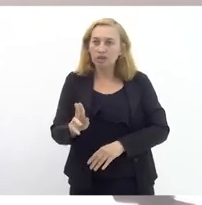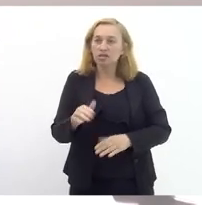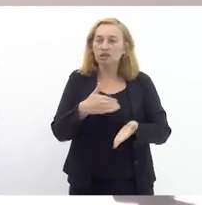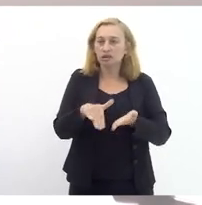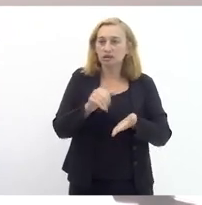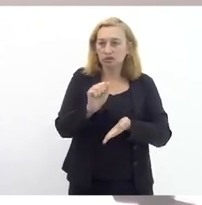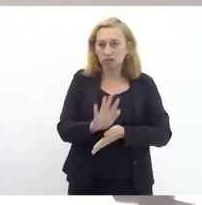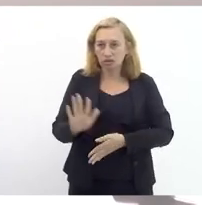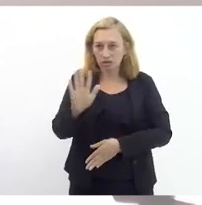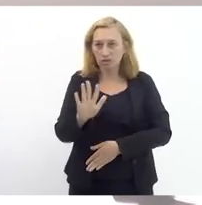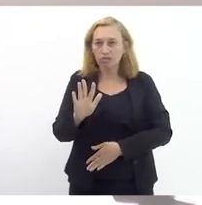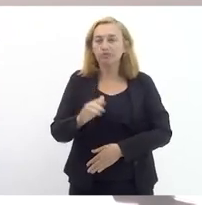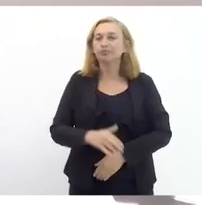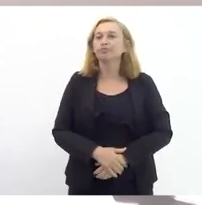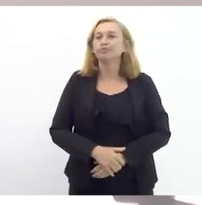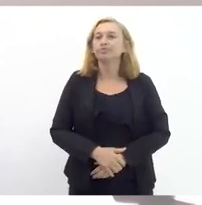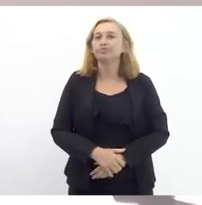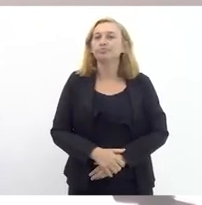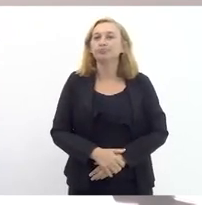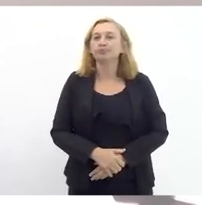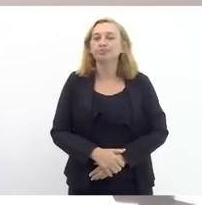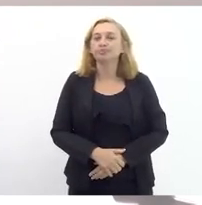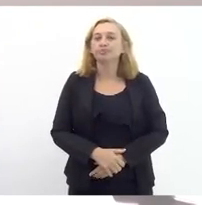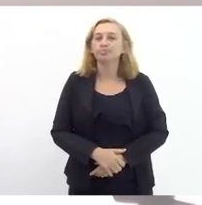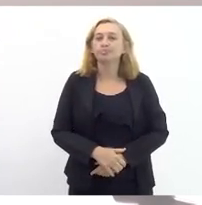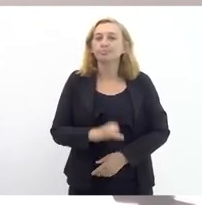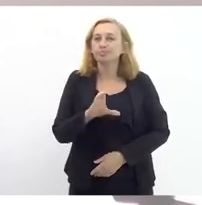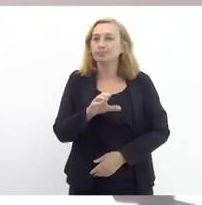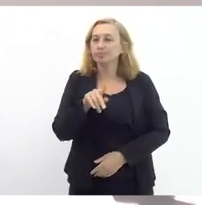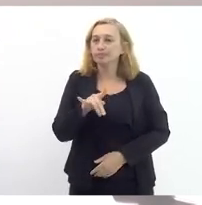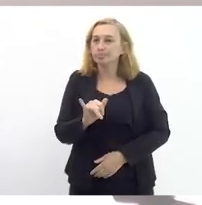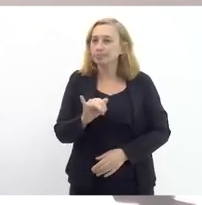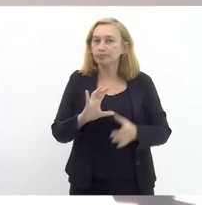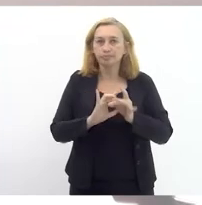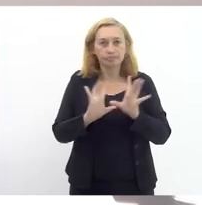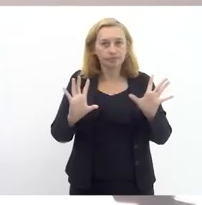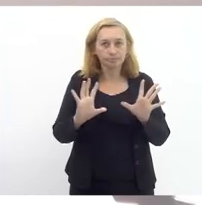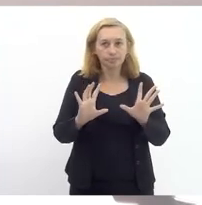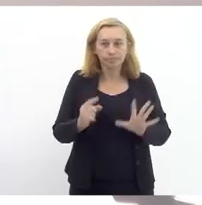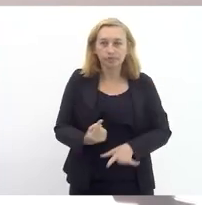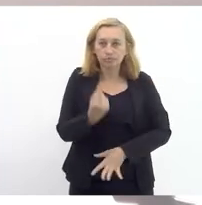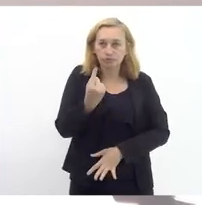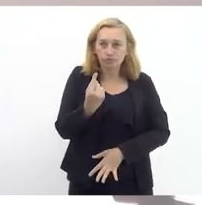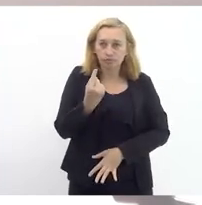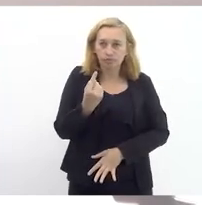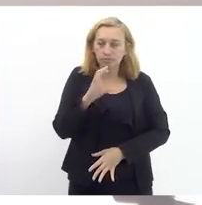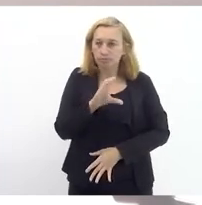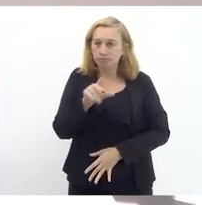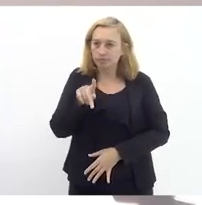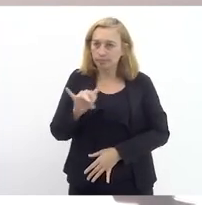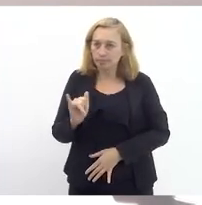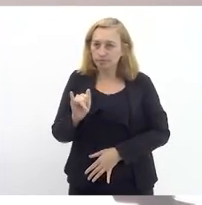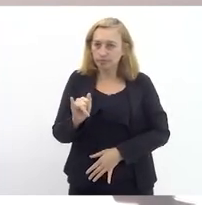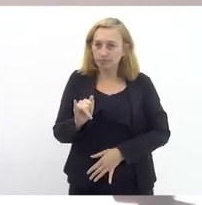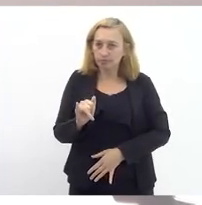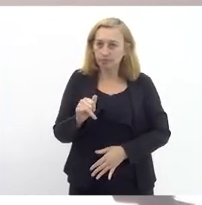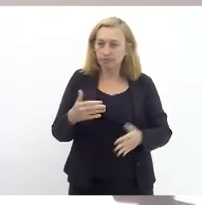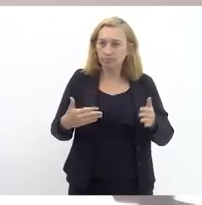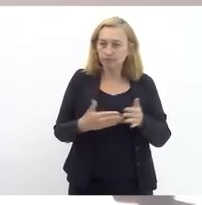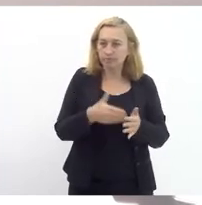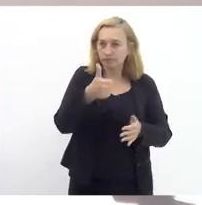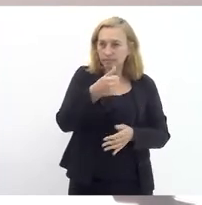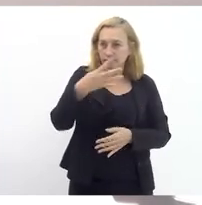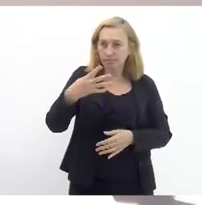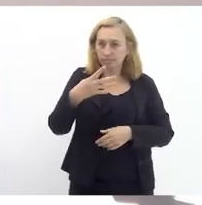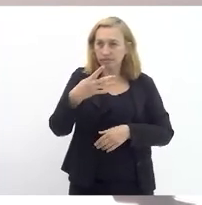todo, da Supervia, que essa CPI é altamente democrática. Nós não temos uma CPI na casa que funcione até as 14h30. Não